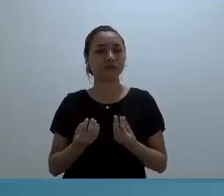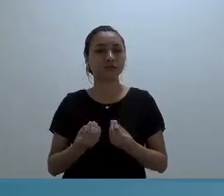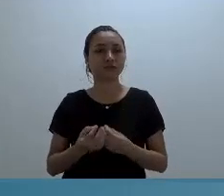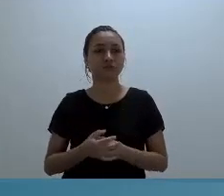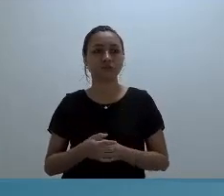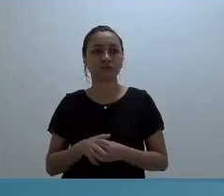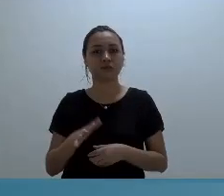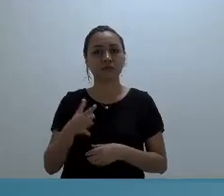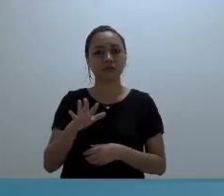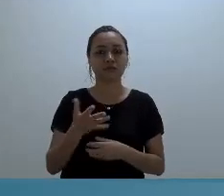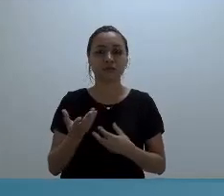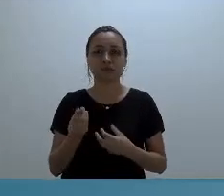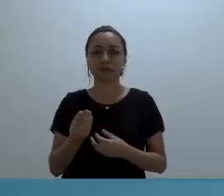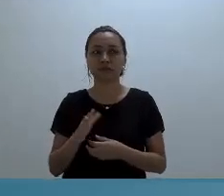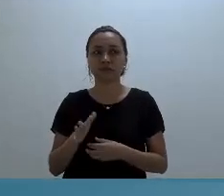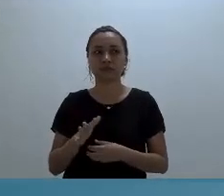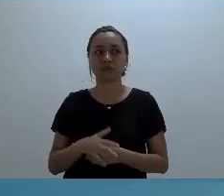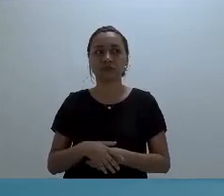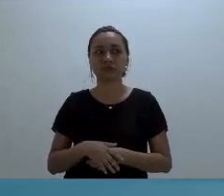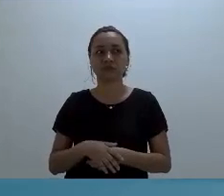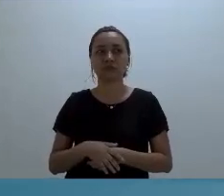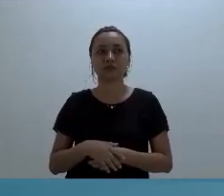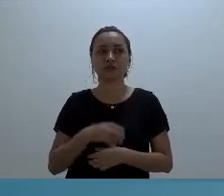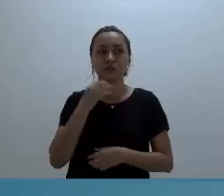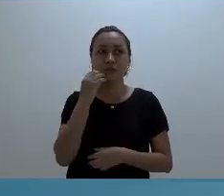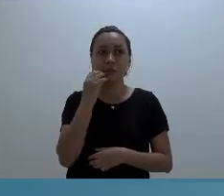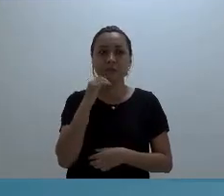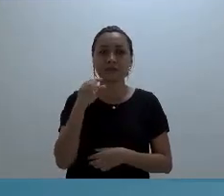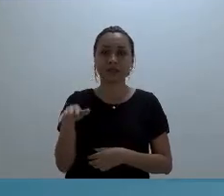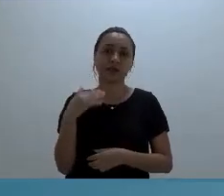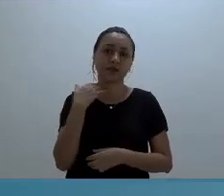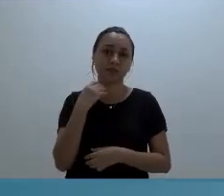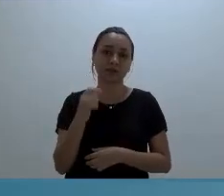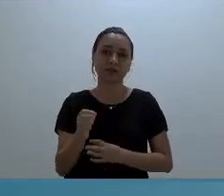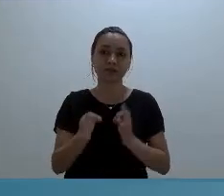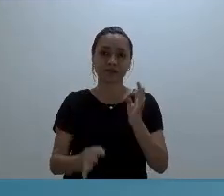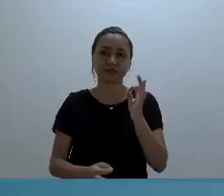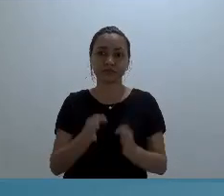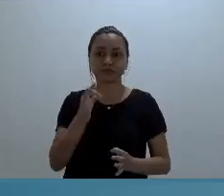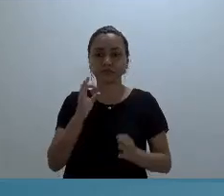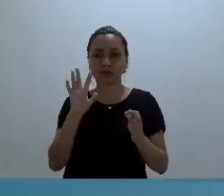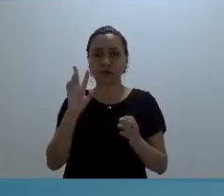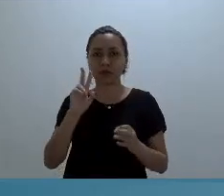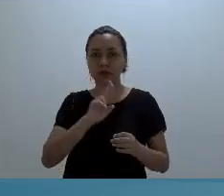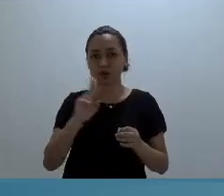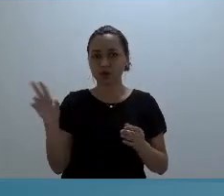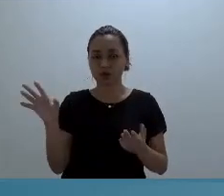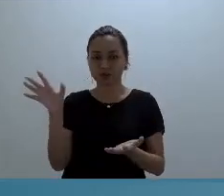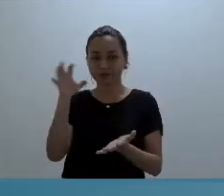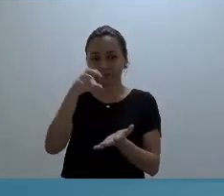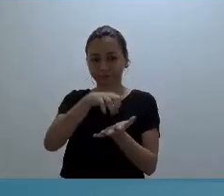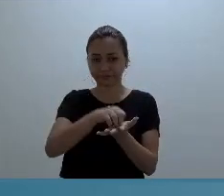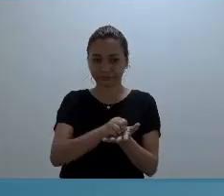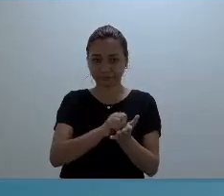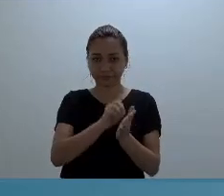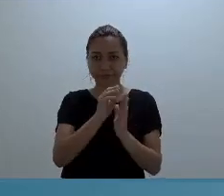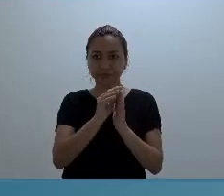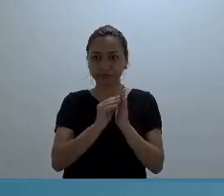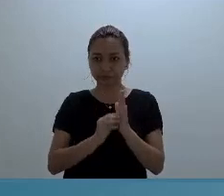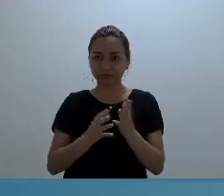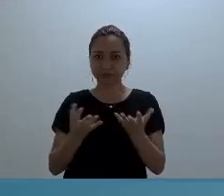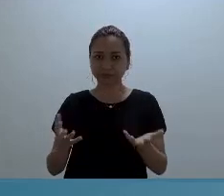todos os magistrados inscritos ou fizeram dentro do prazo legal certificou a inexistência de procedimentos administrativos disciplinares e